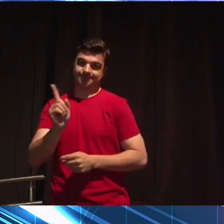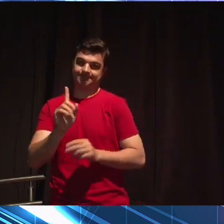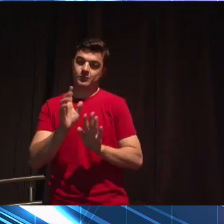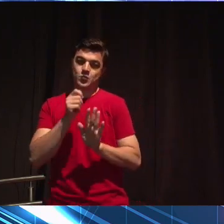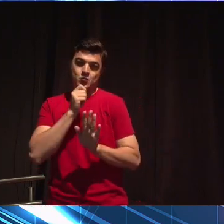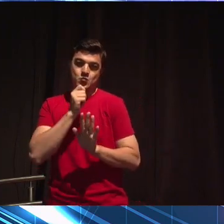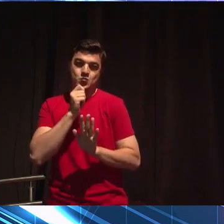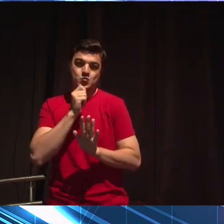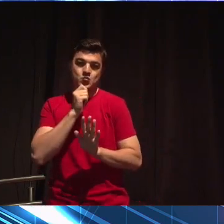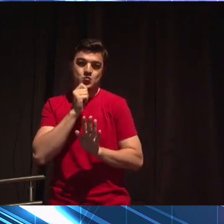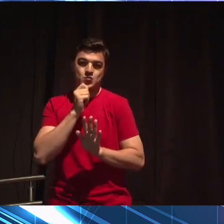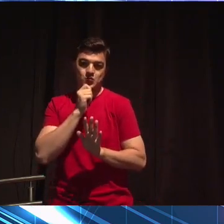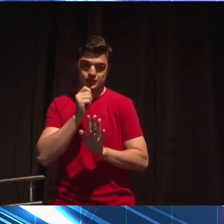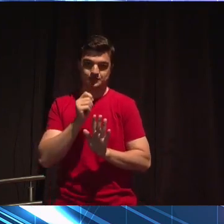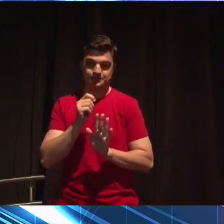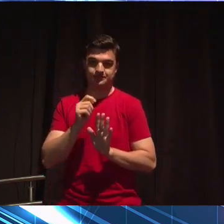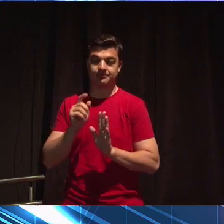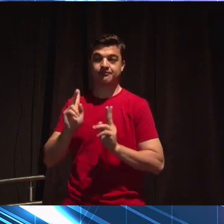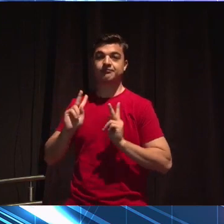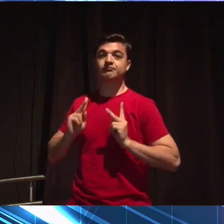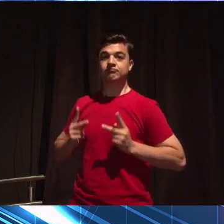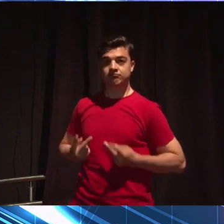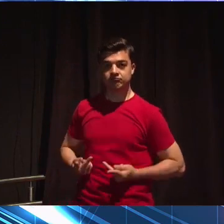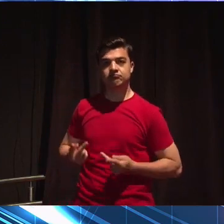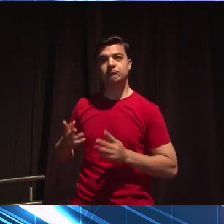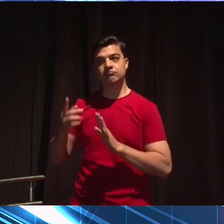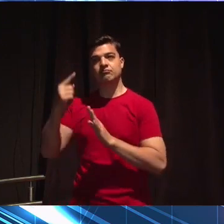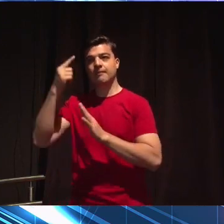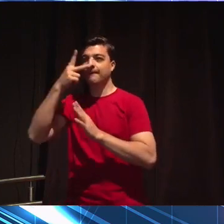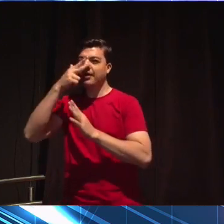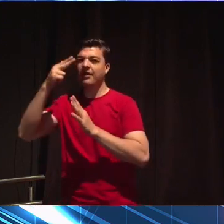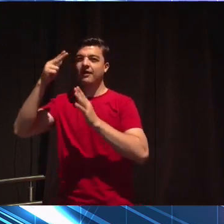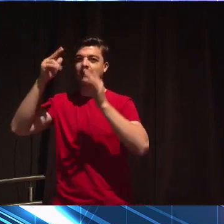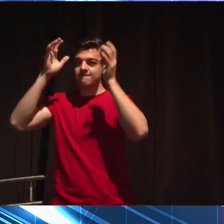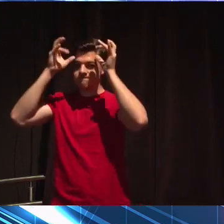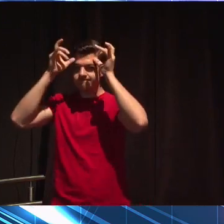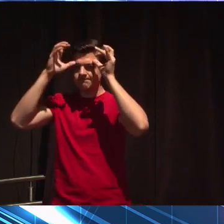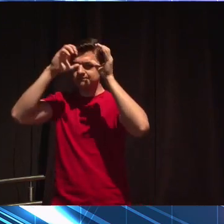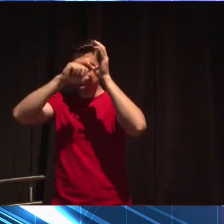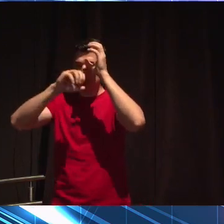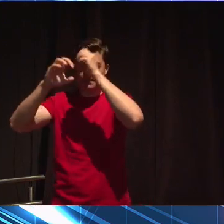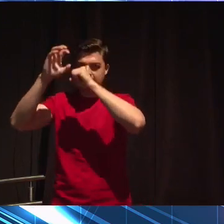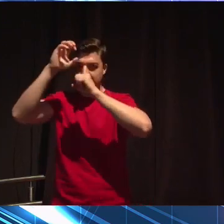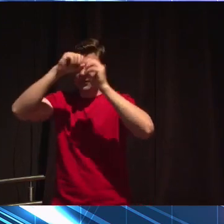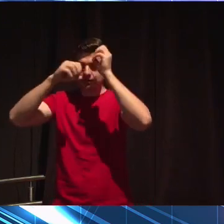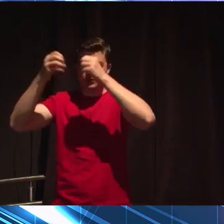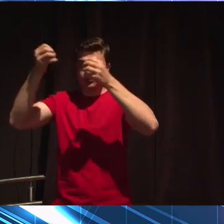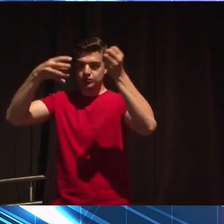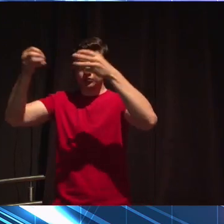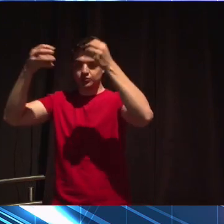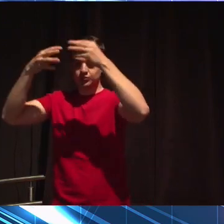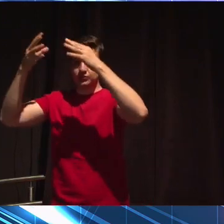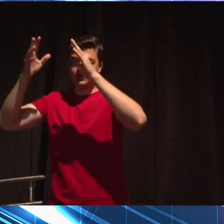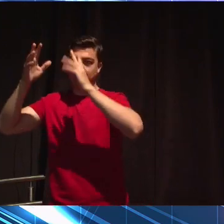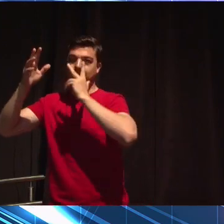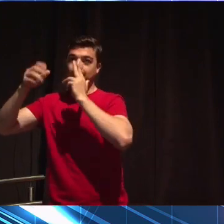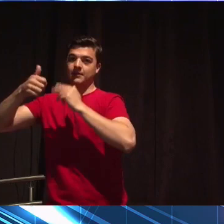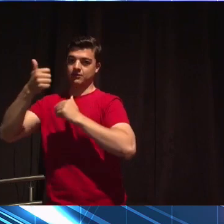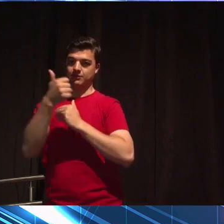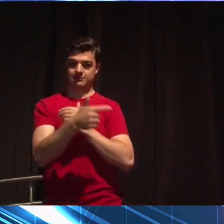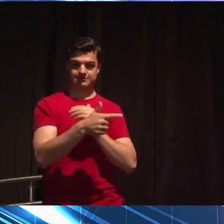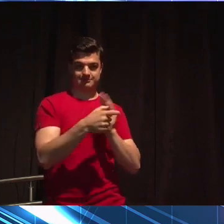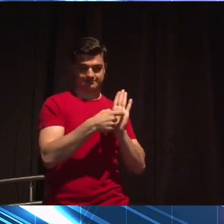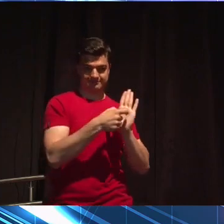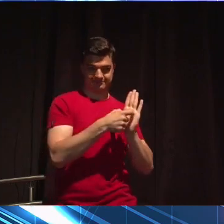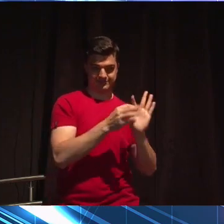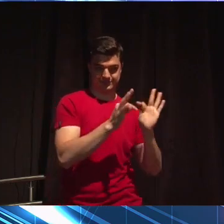Né? Eu falo sempre que quem aqui tem mais senioridade, falando aqui para quem já está avançado na carreira, eu sempre digo que você precisa, quanto